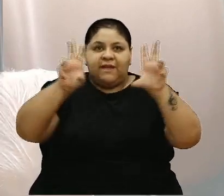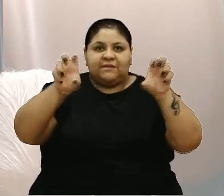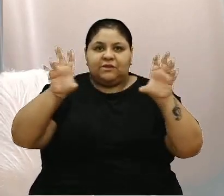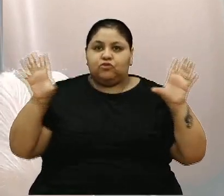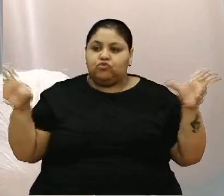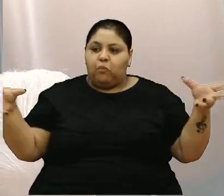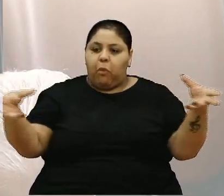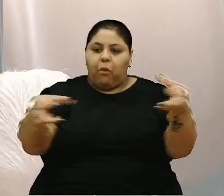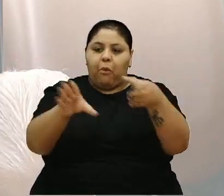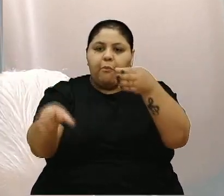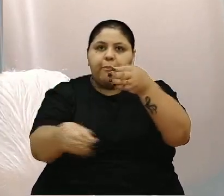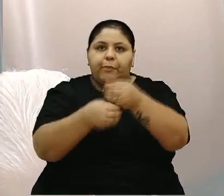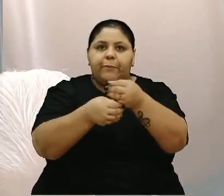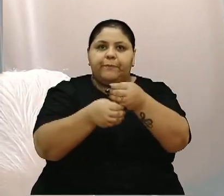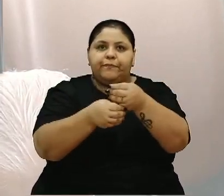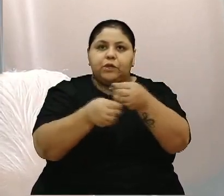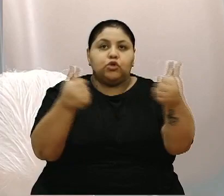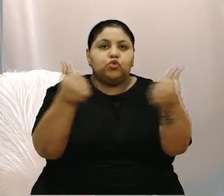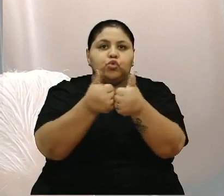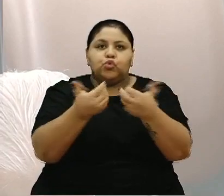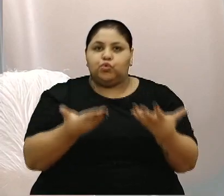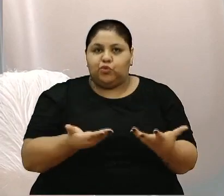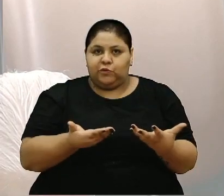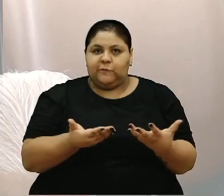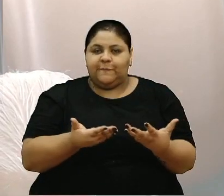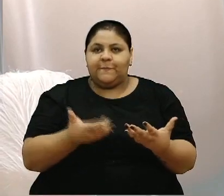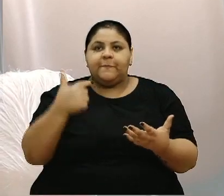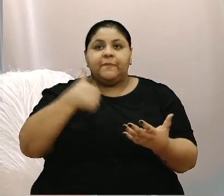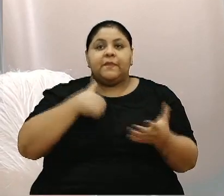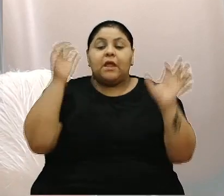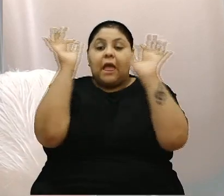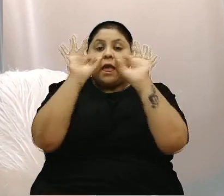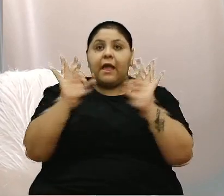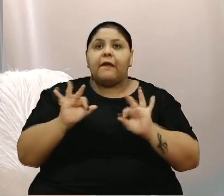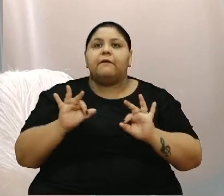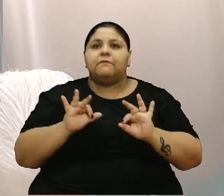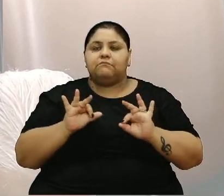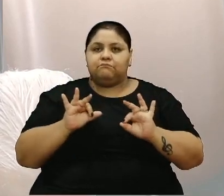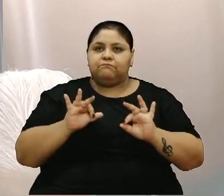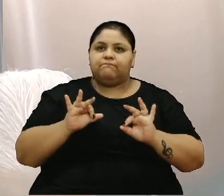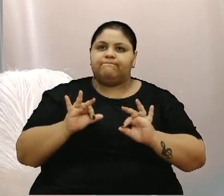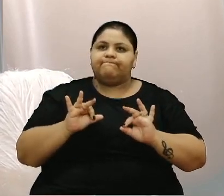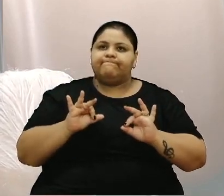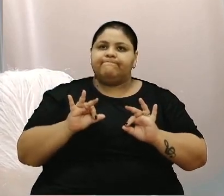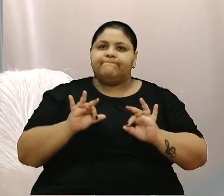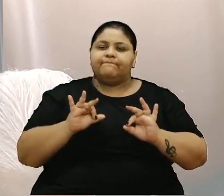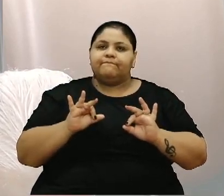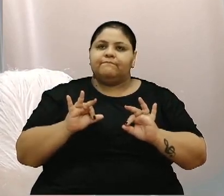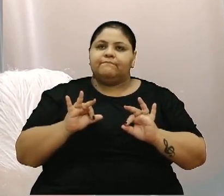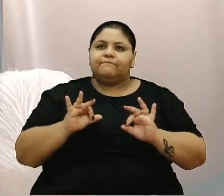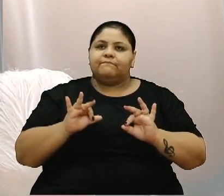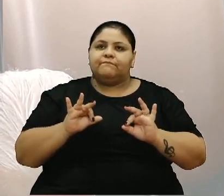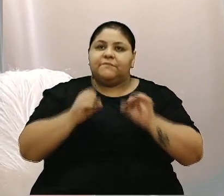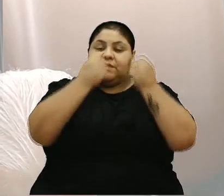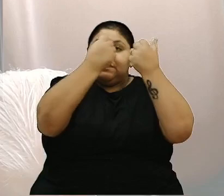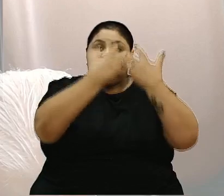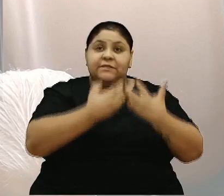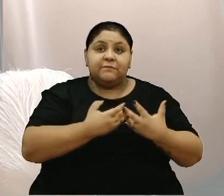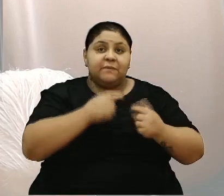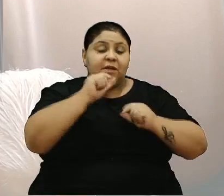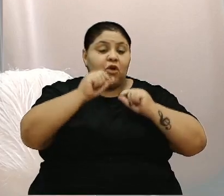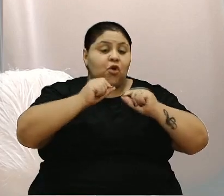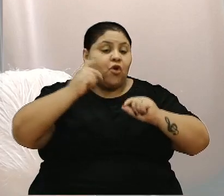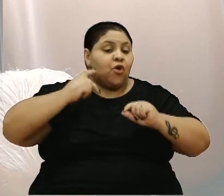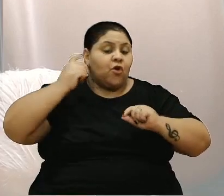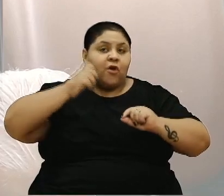tema de meio ambiente. Então, eu fico muito feliz, e isso, colegas vereadores, traduz a fala da vereadora Estela Balardim.